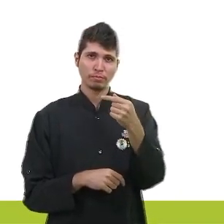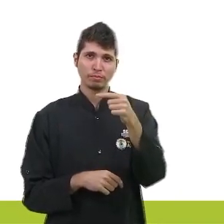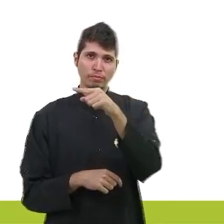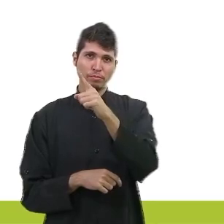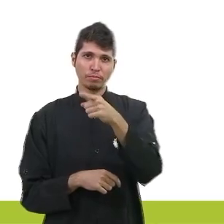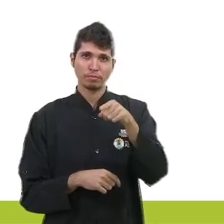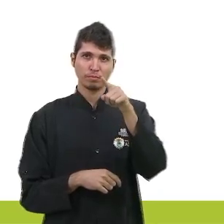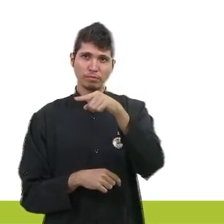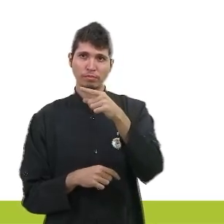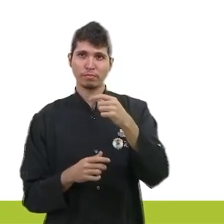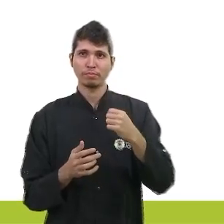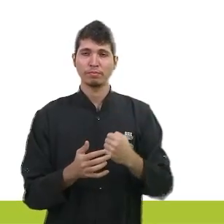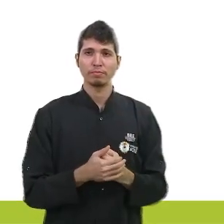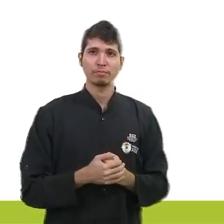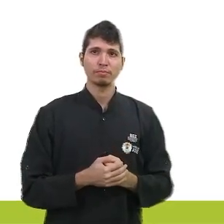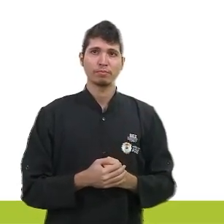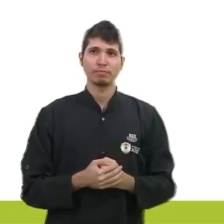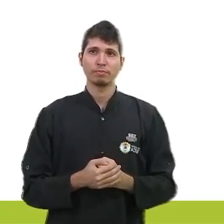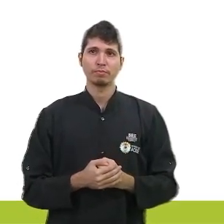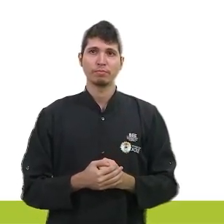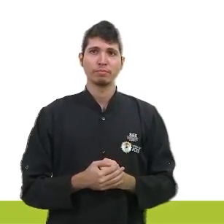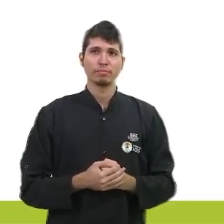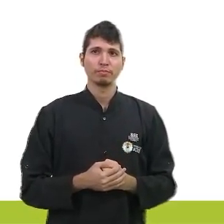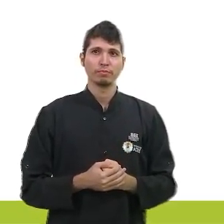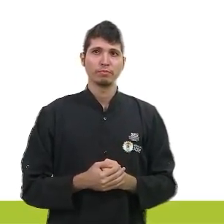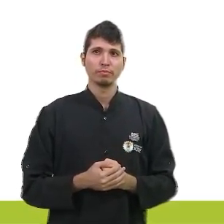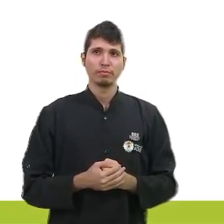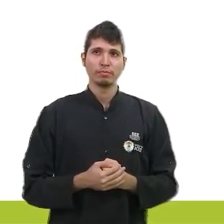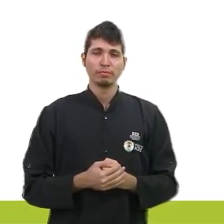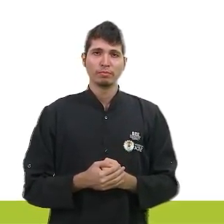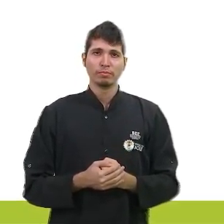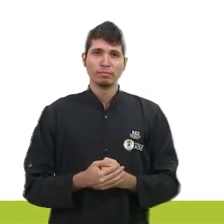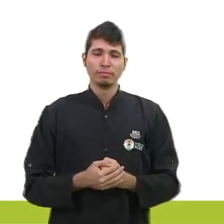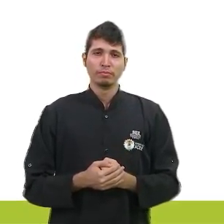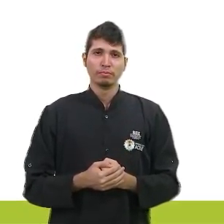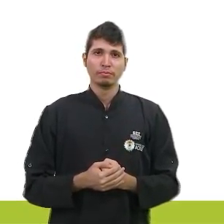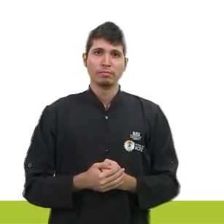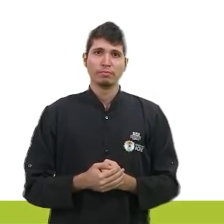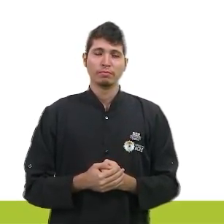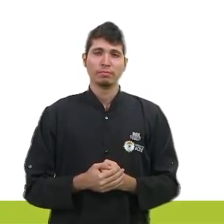45, que é 135 graus. Agora,